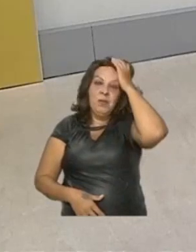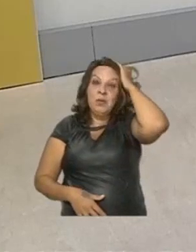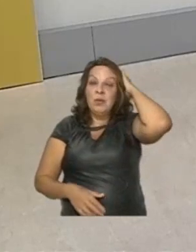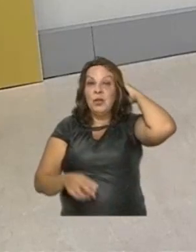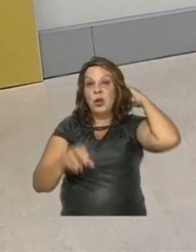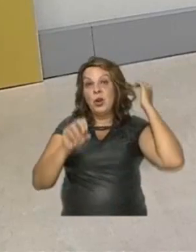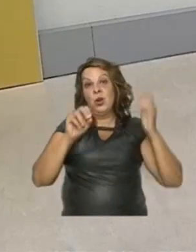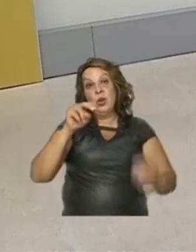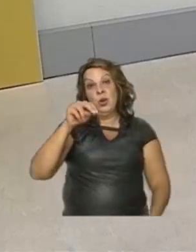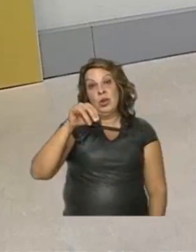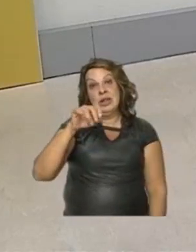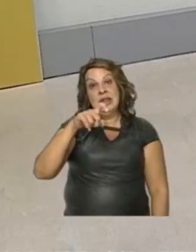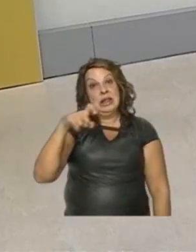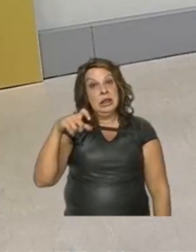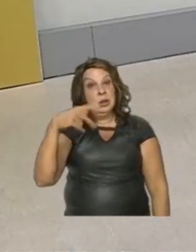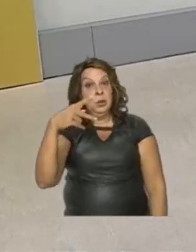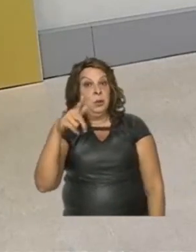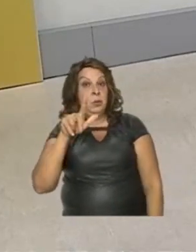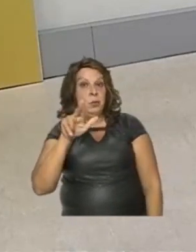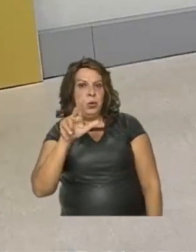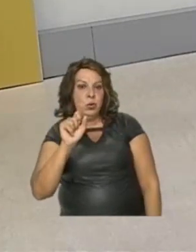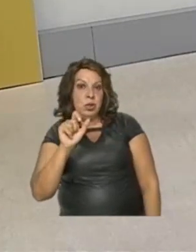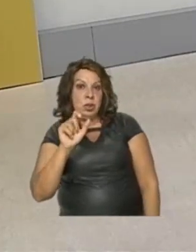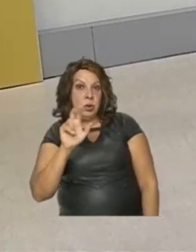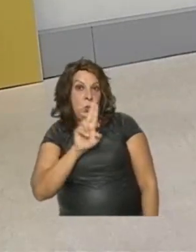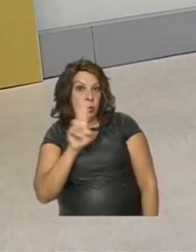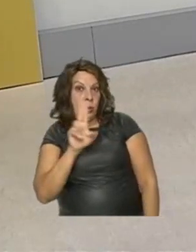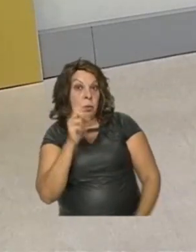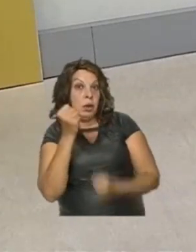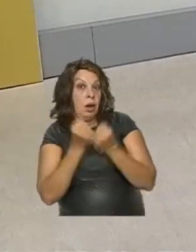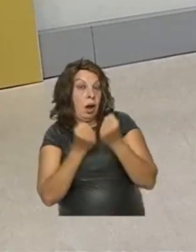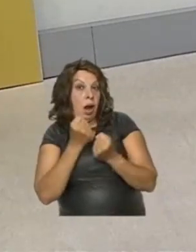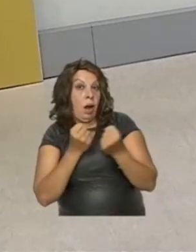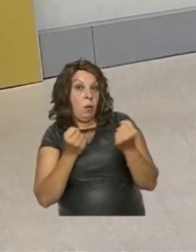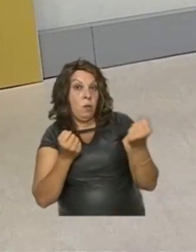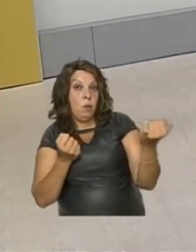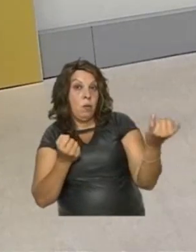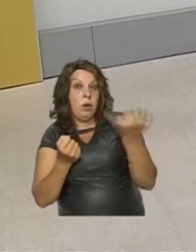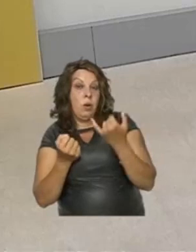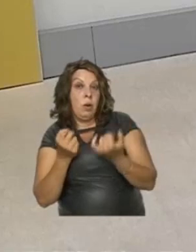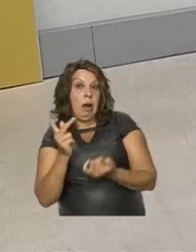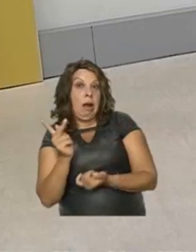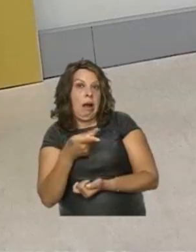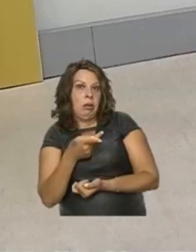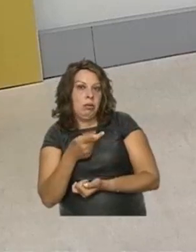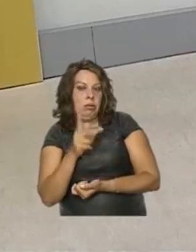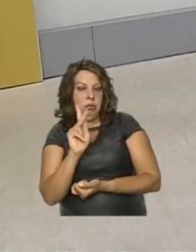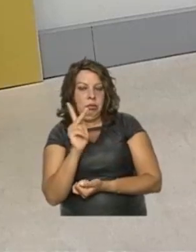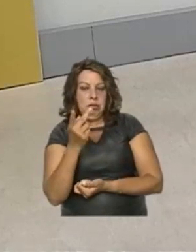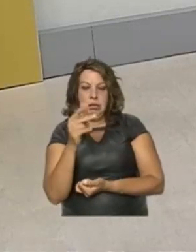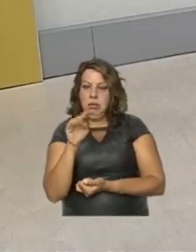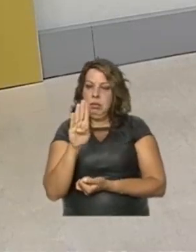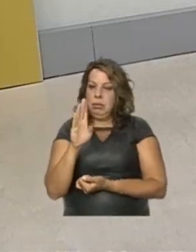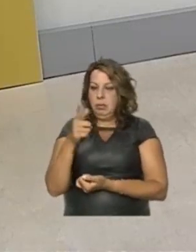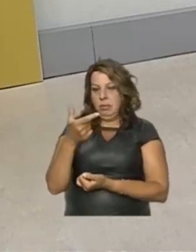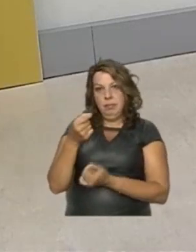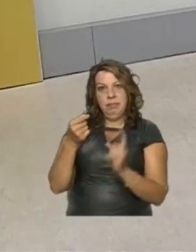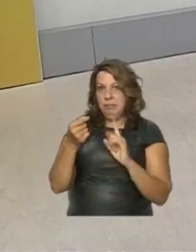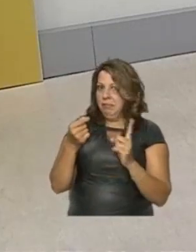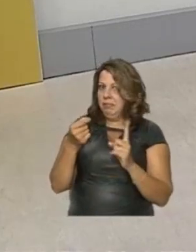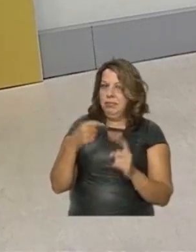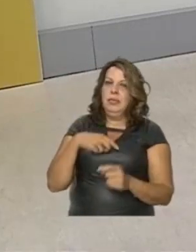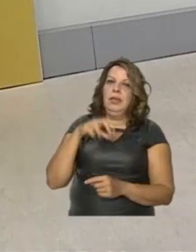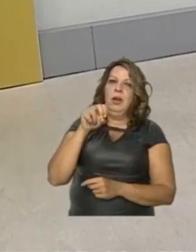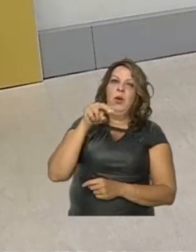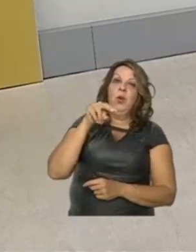Onix Plus. O Onix lindão no nosso quarto prêmio. Esse é o carro que será sorteado e você aí, quem sabe, vai